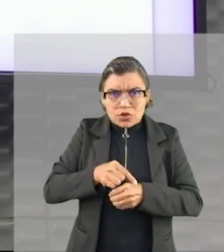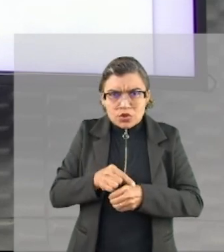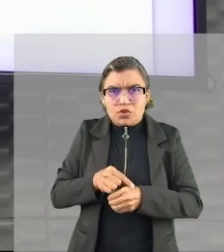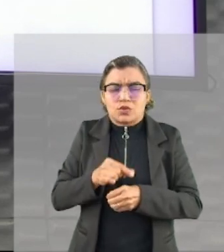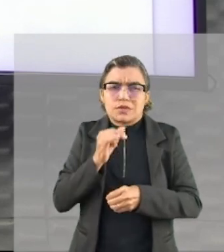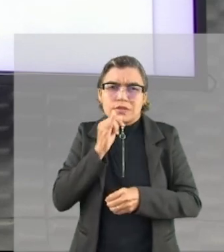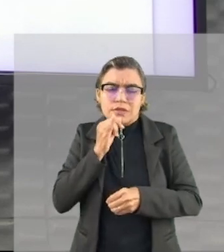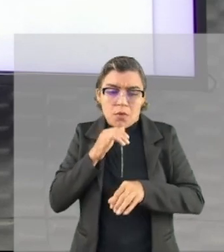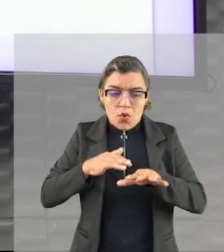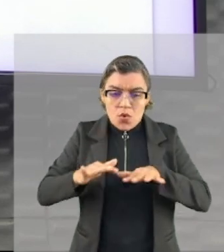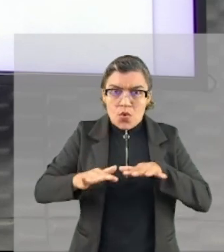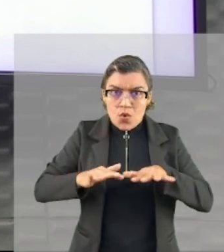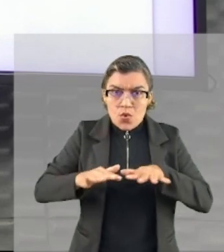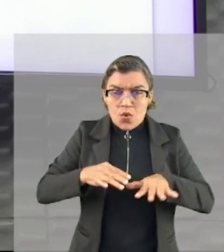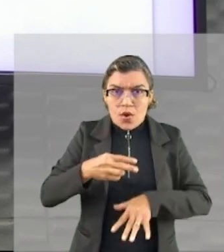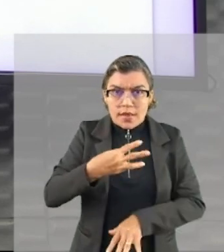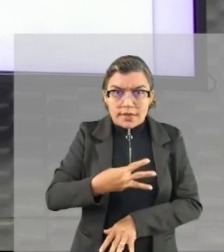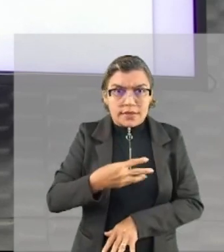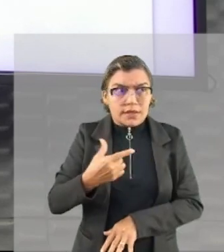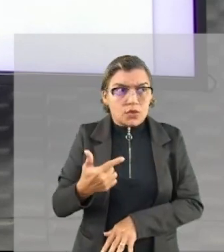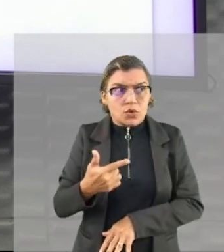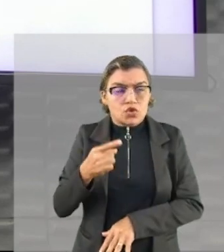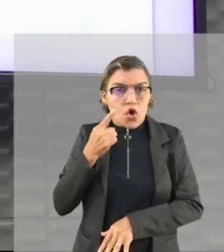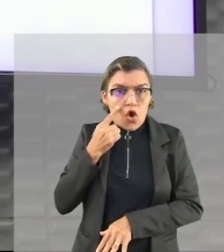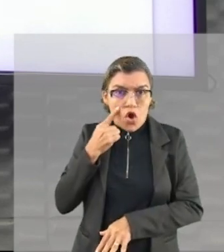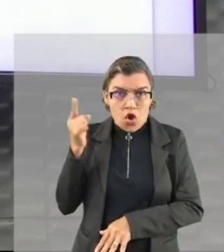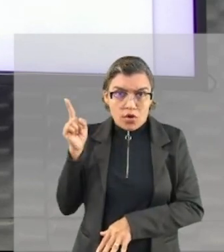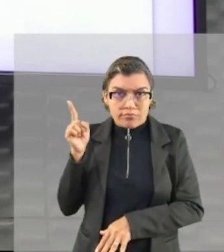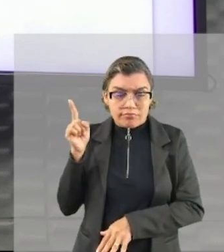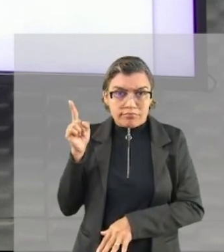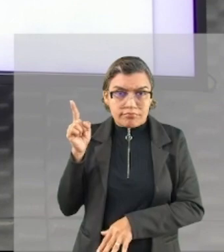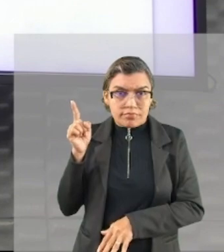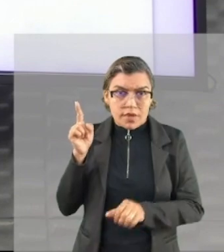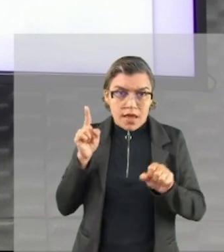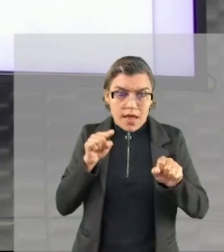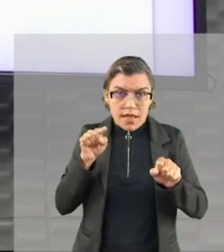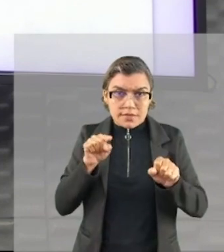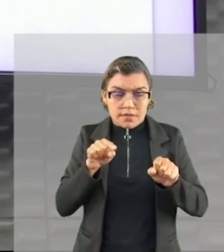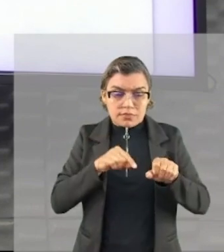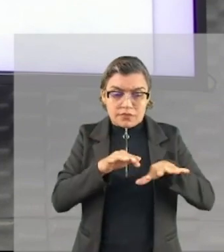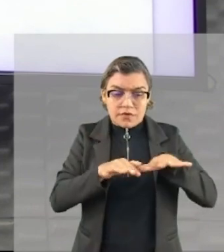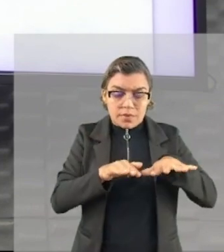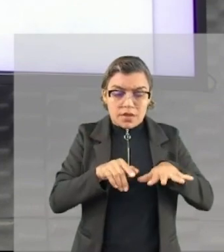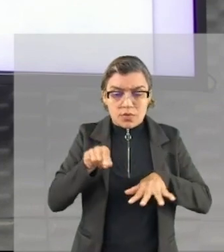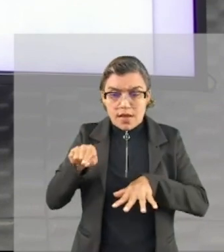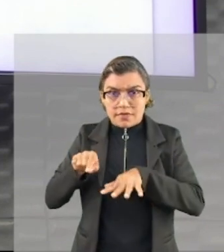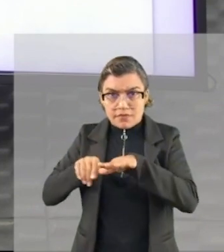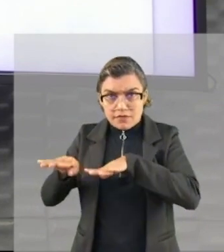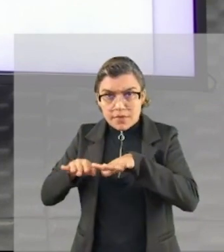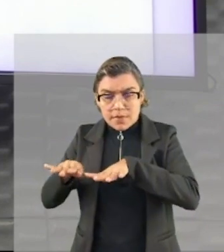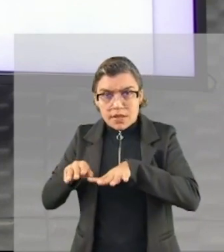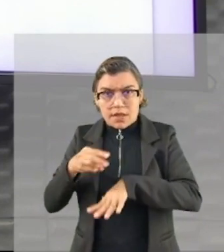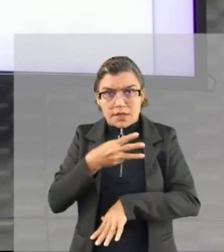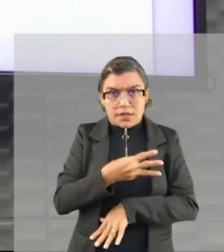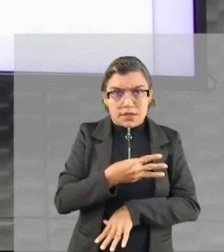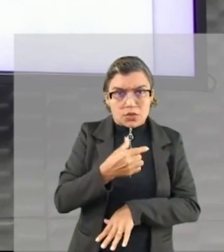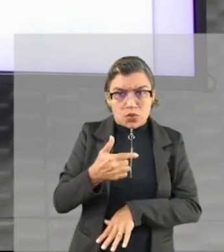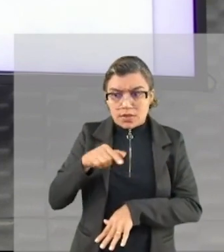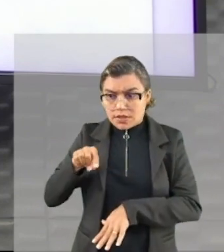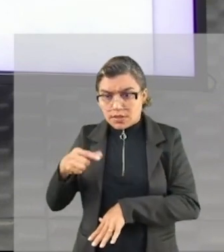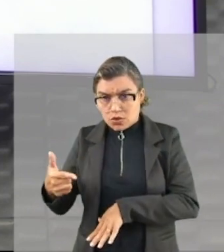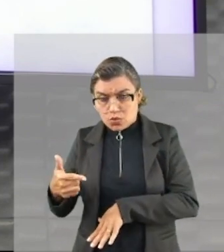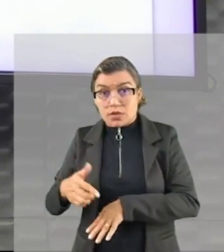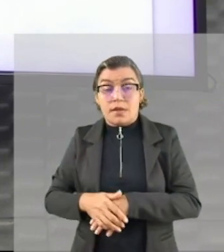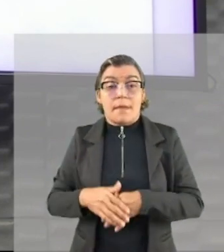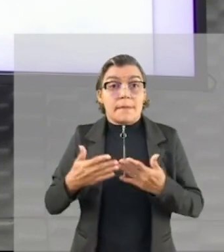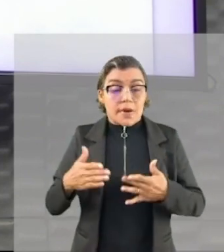está vibrando a 32, está vibrando assim, ó. Essa daqui também está a 32, então ambas estão vibrando assim. Essa daqui, ó,